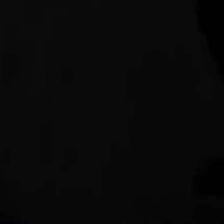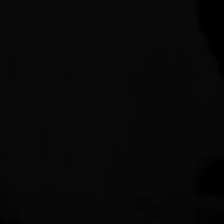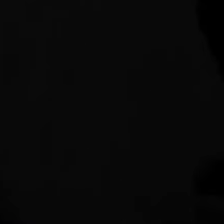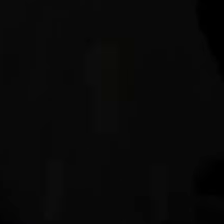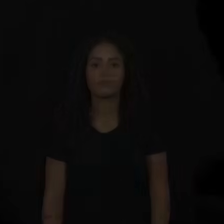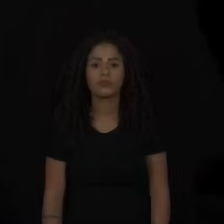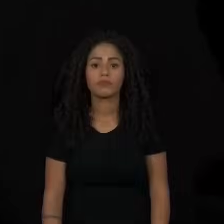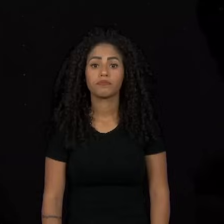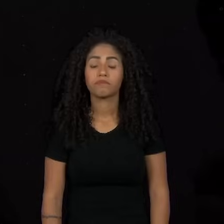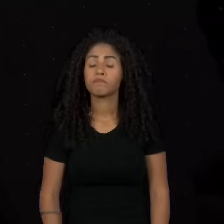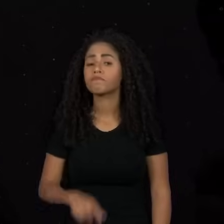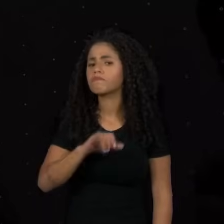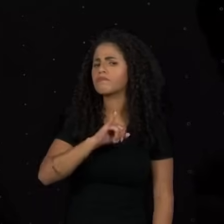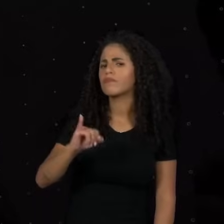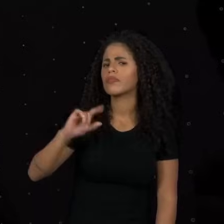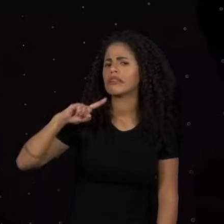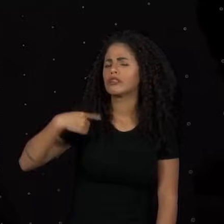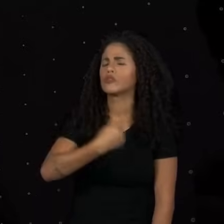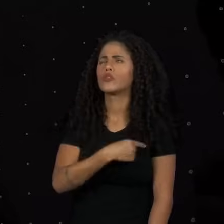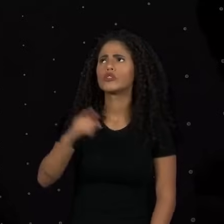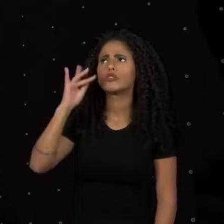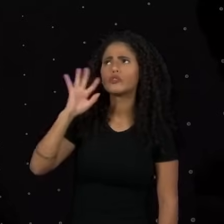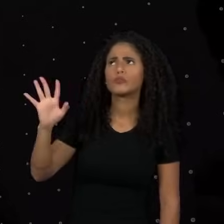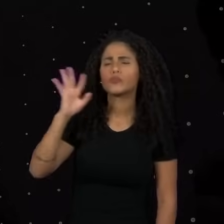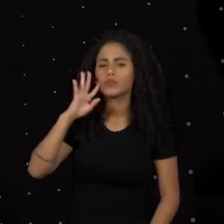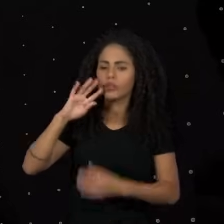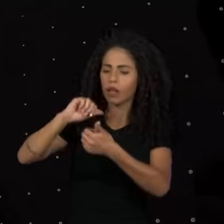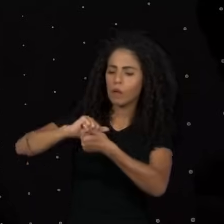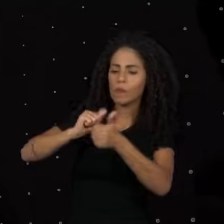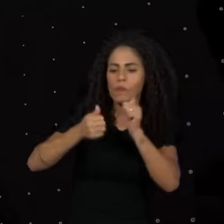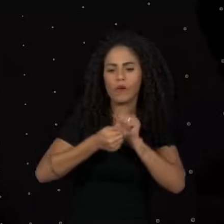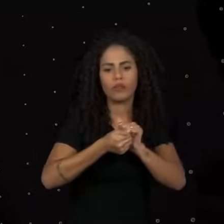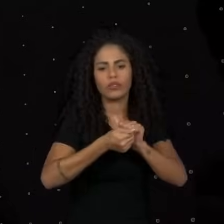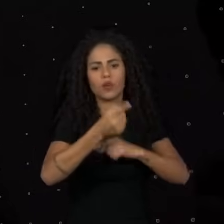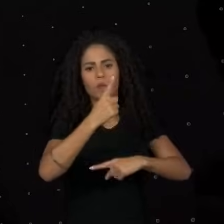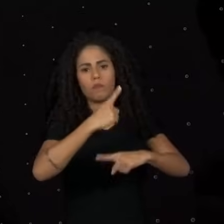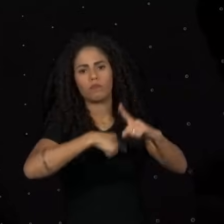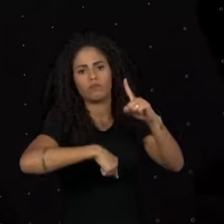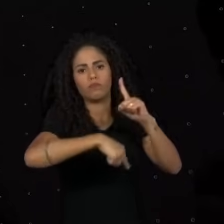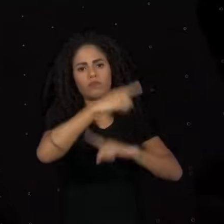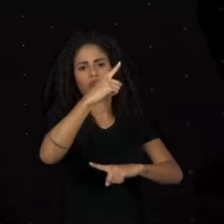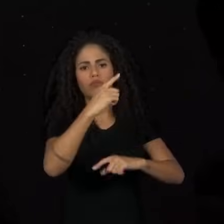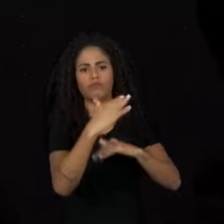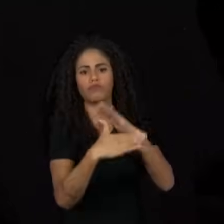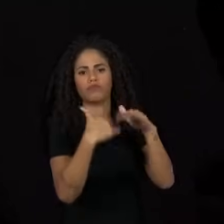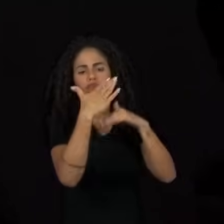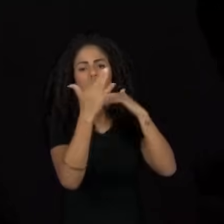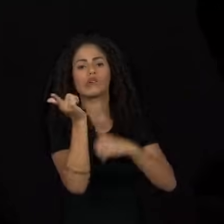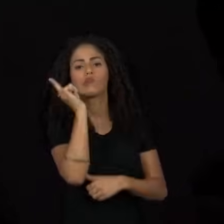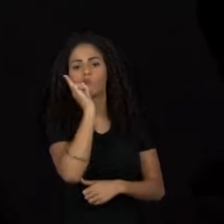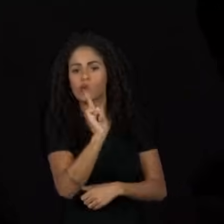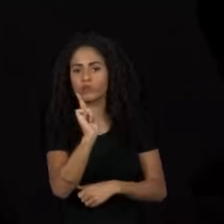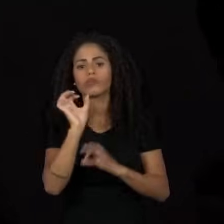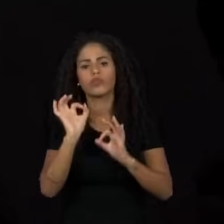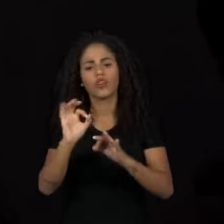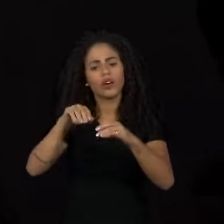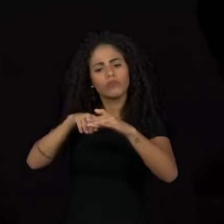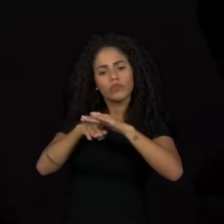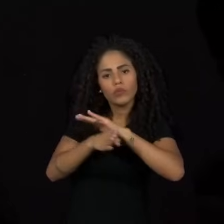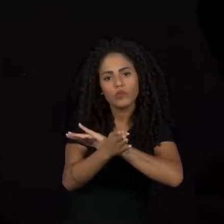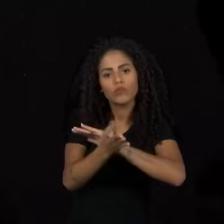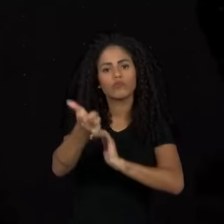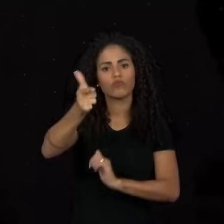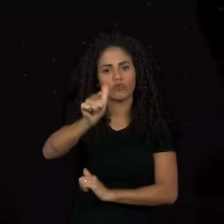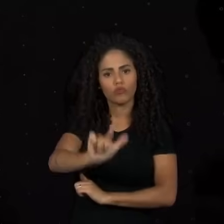Se a gente for pensar na evolução e na adaptação desses animais, até eles estarem acostumados